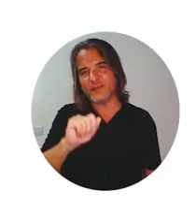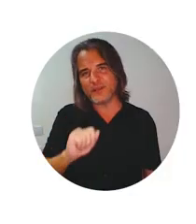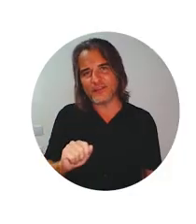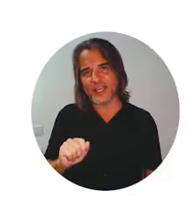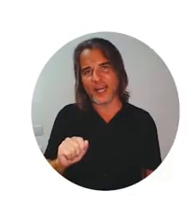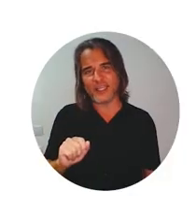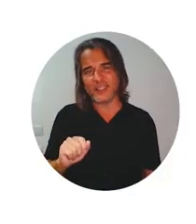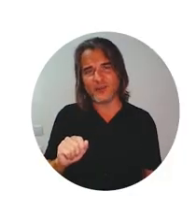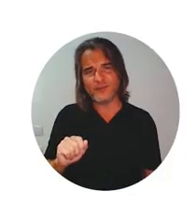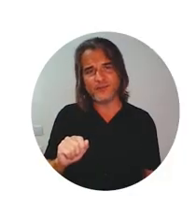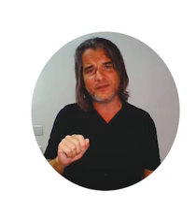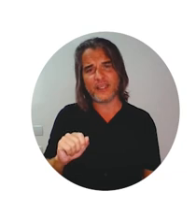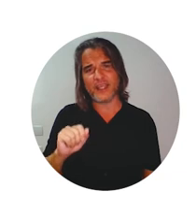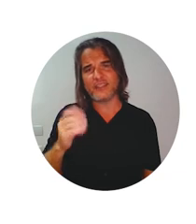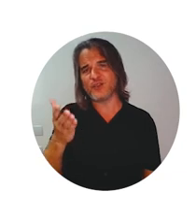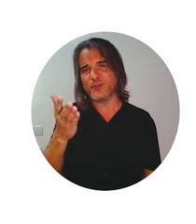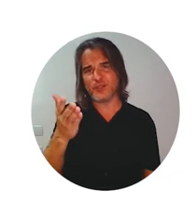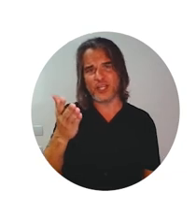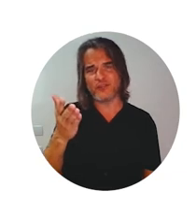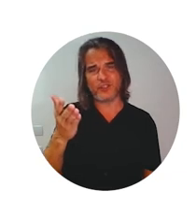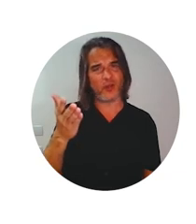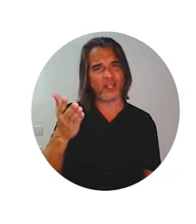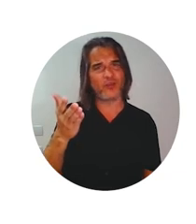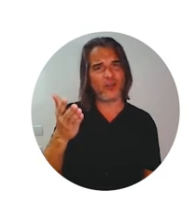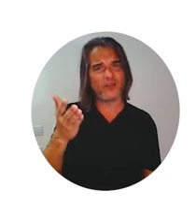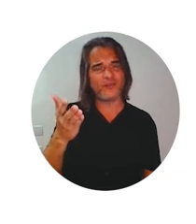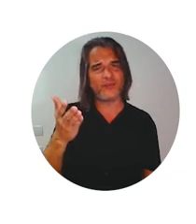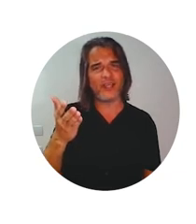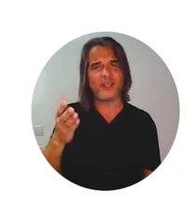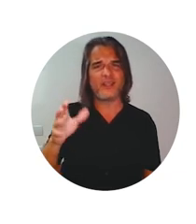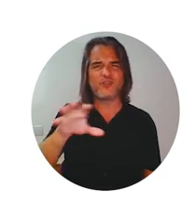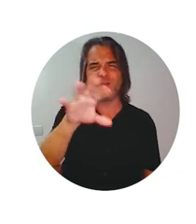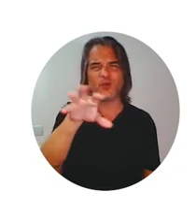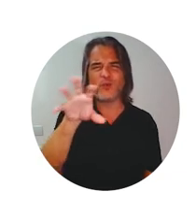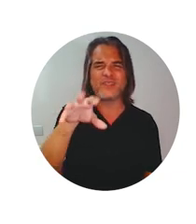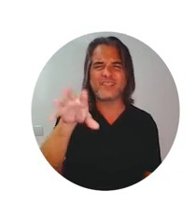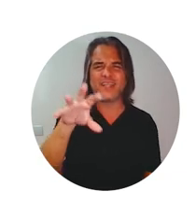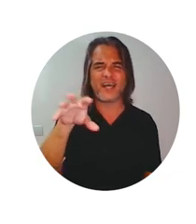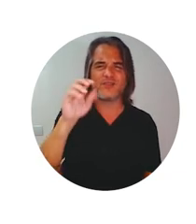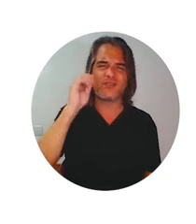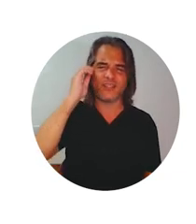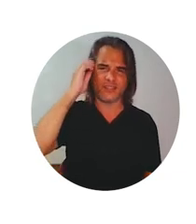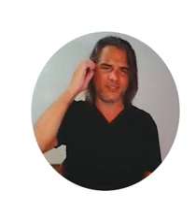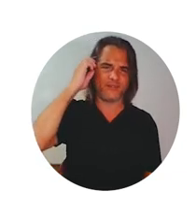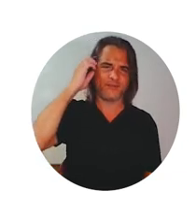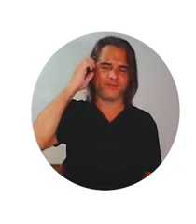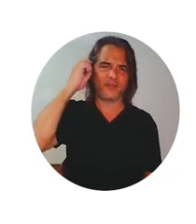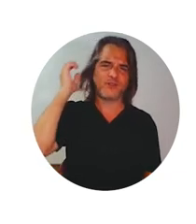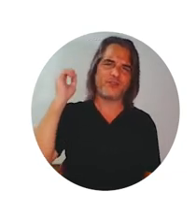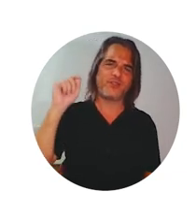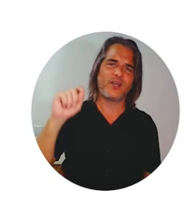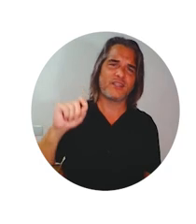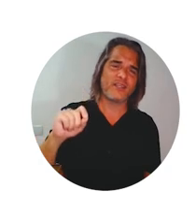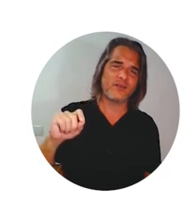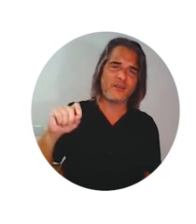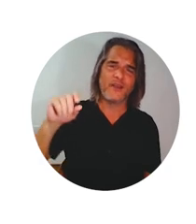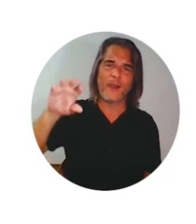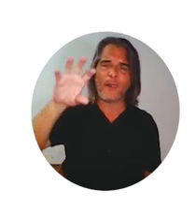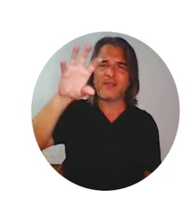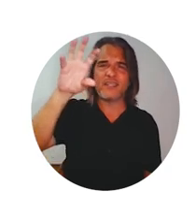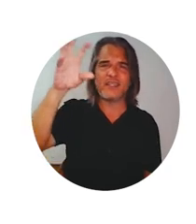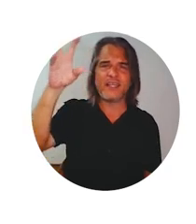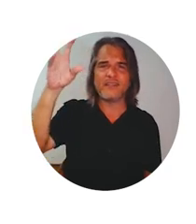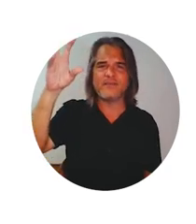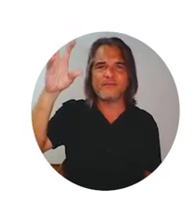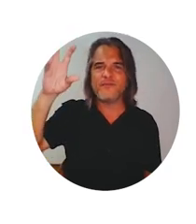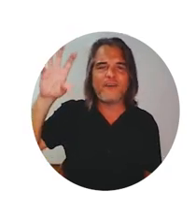Para exemplificar, então, esse é um tipo de gráfico exploratório, né? Não se preocupe com esses dados, eles não são de educação,